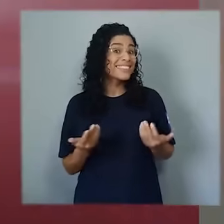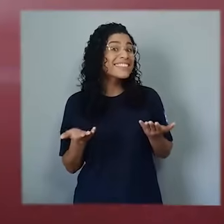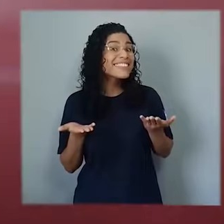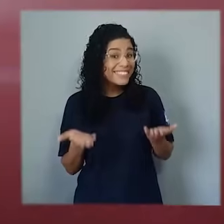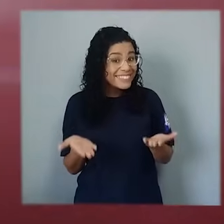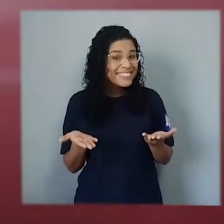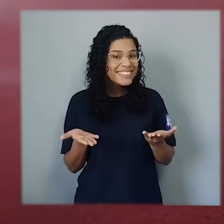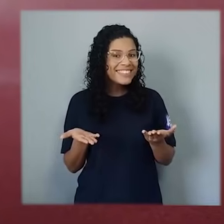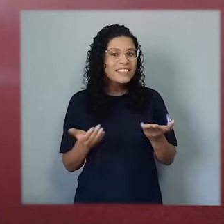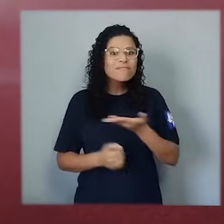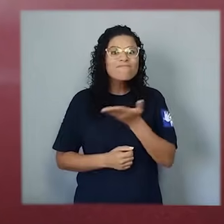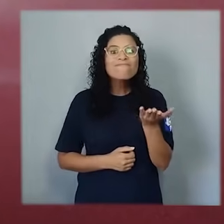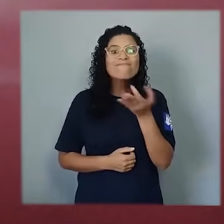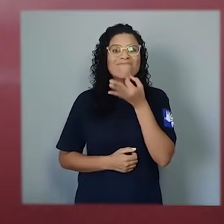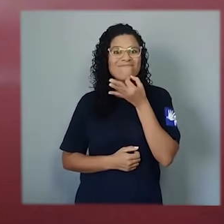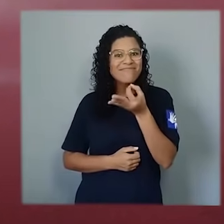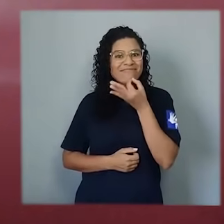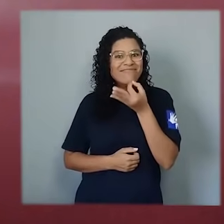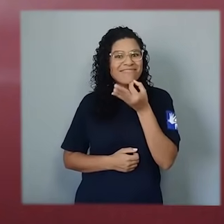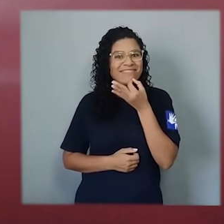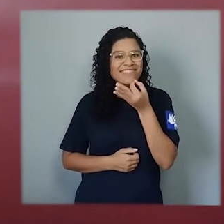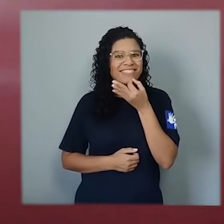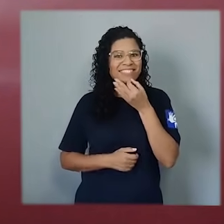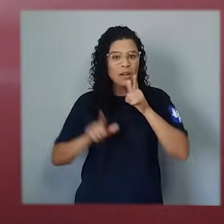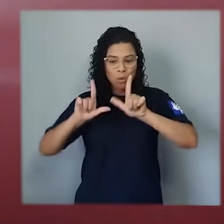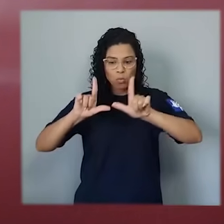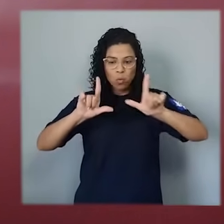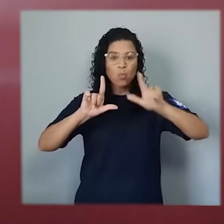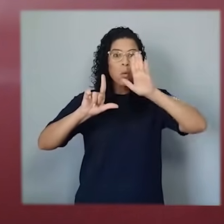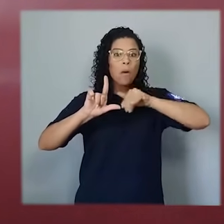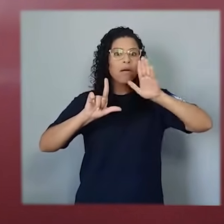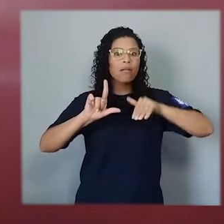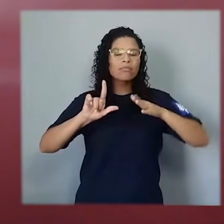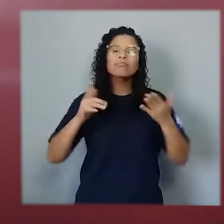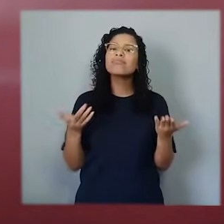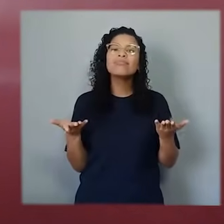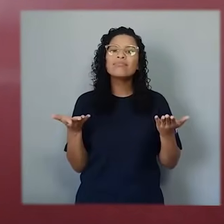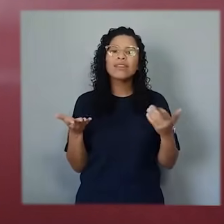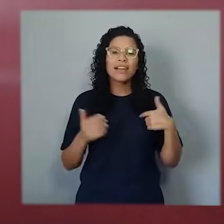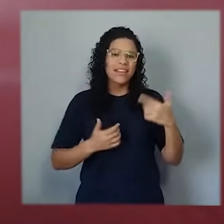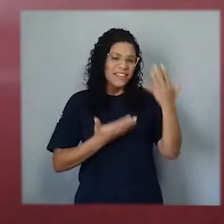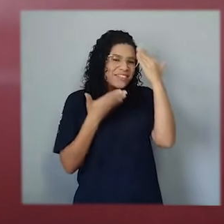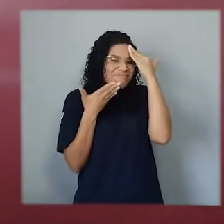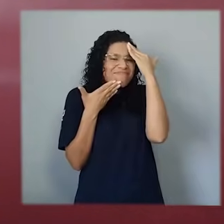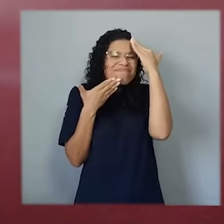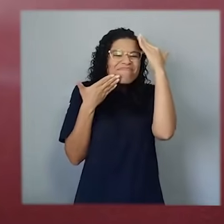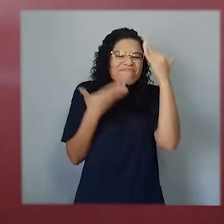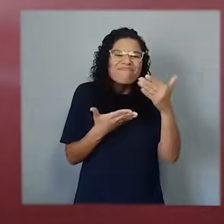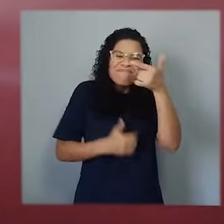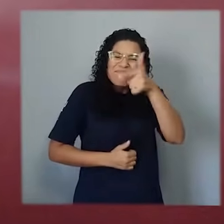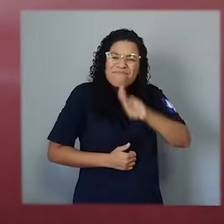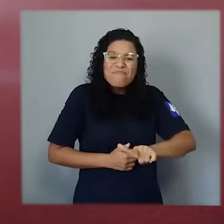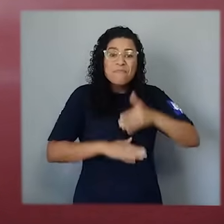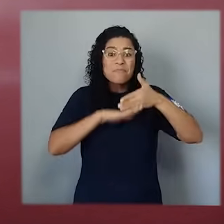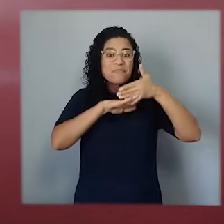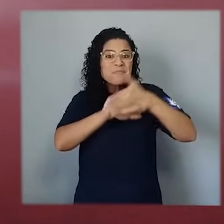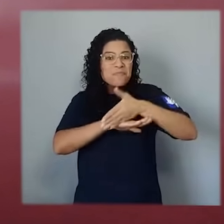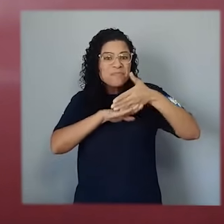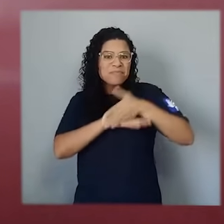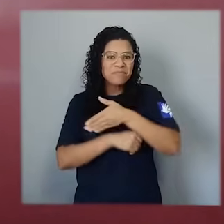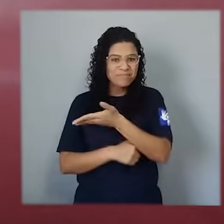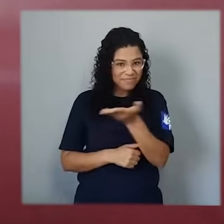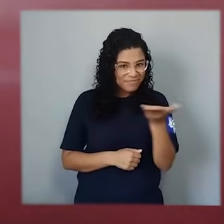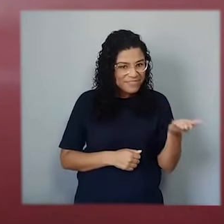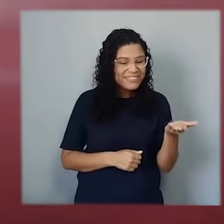E aí, o que vocês acharam da instalação? Quero agradecer mais uma vez a participação